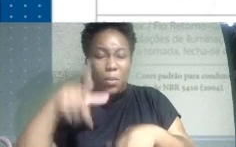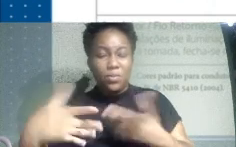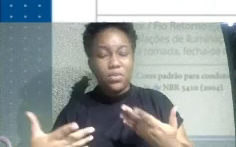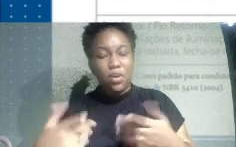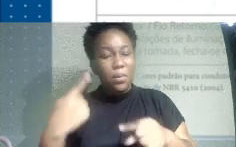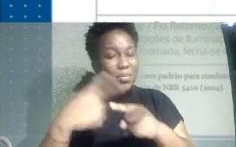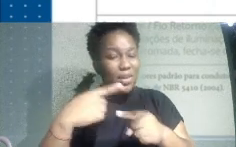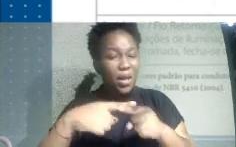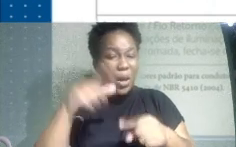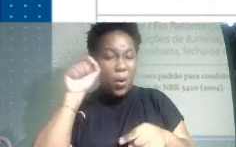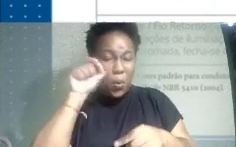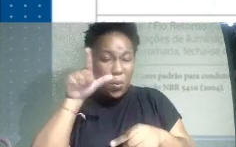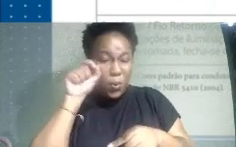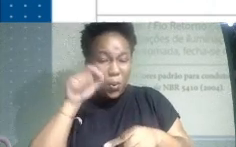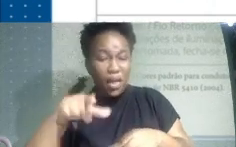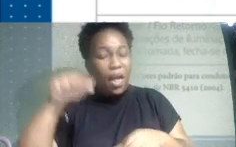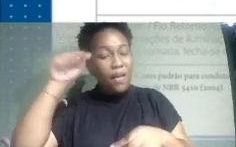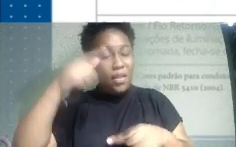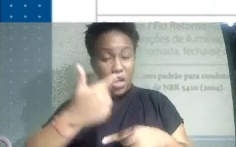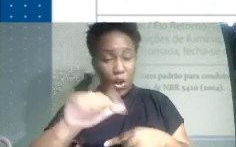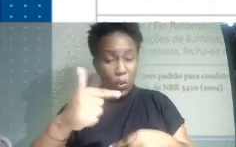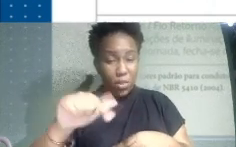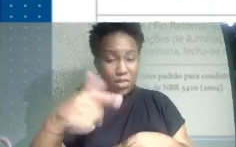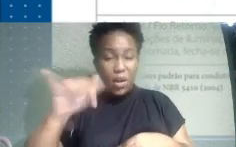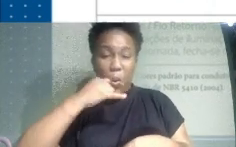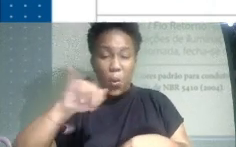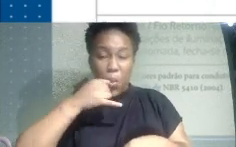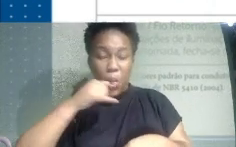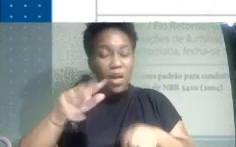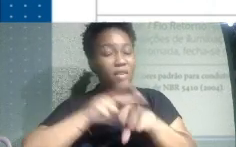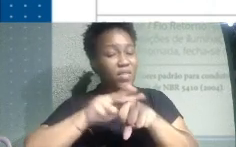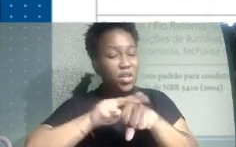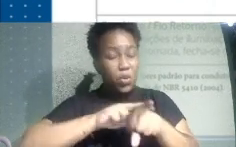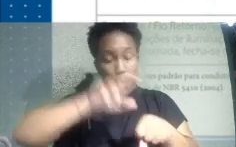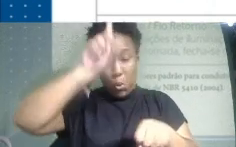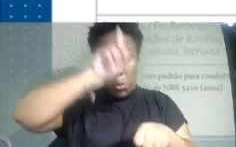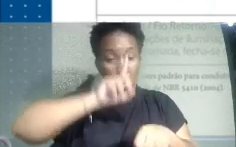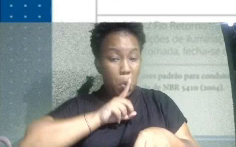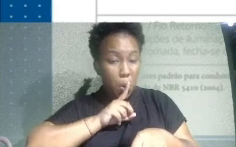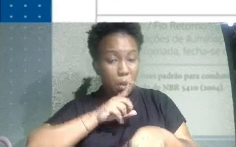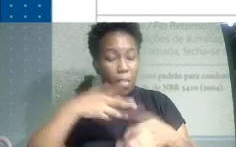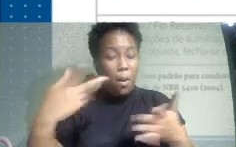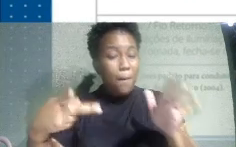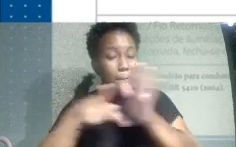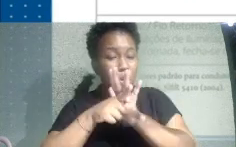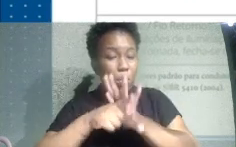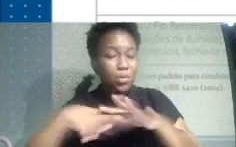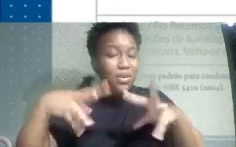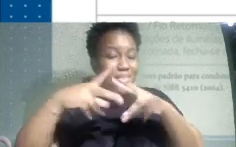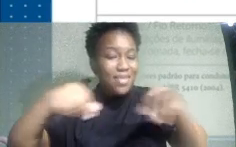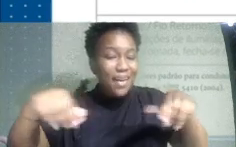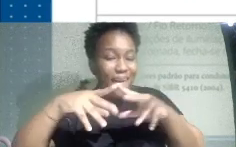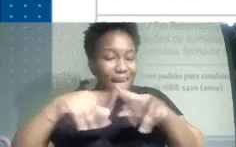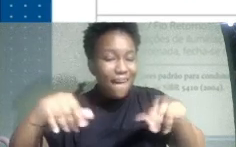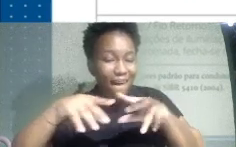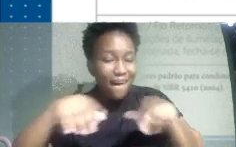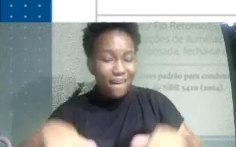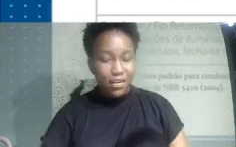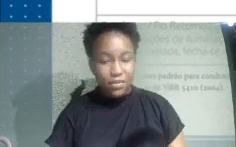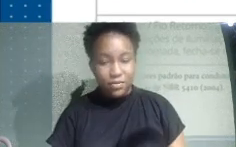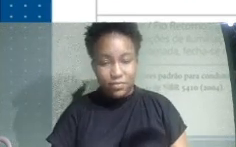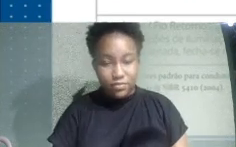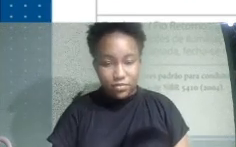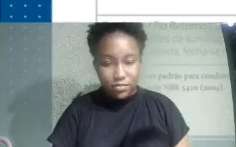o azul vai ser o fio neutro e o verde ou verde e amarelo vai ser o fio terra, tá? E aí, por fim, quando o condutor